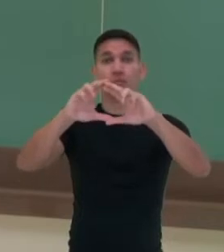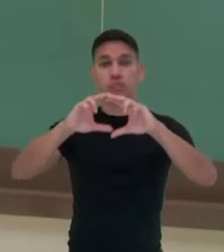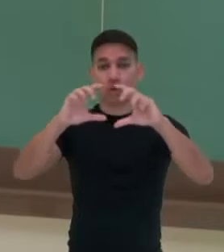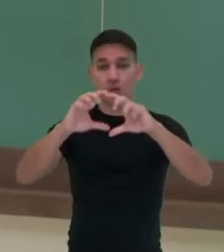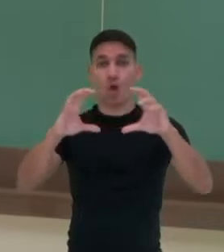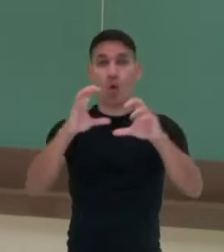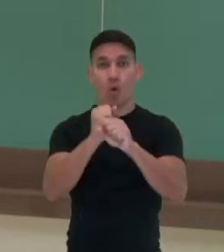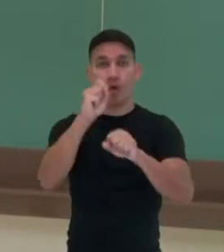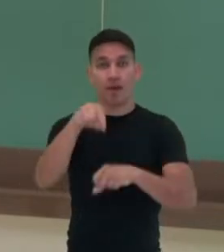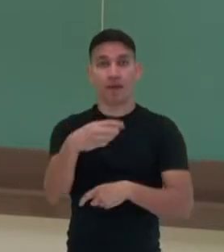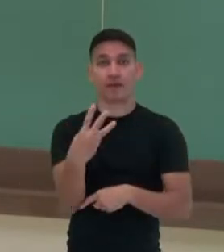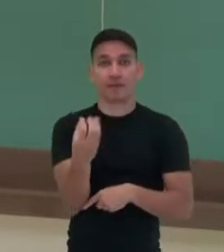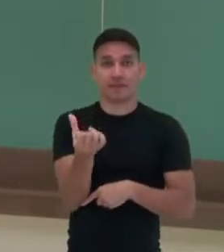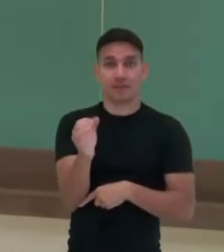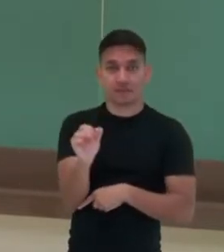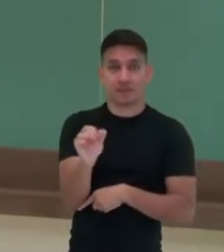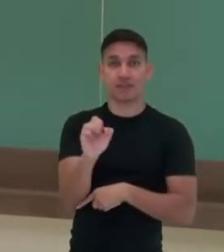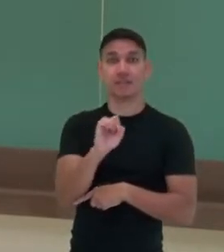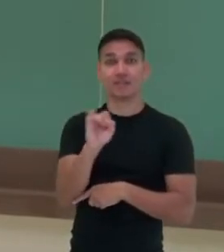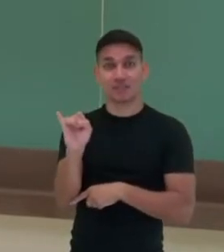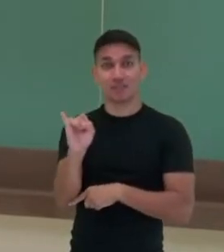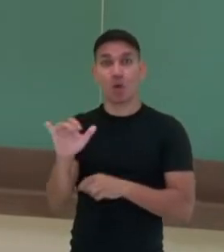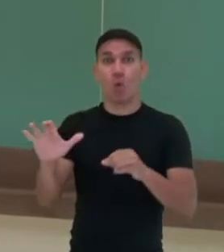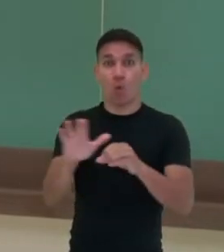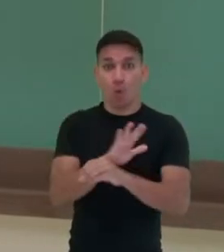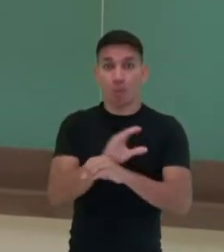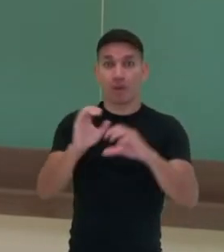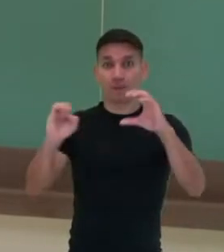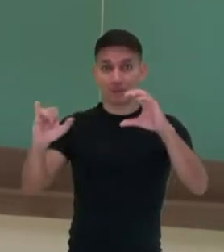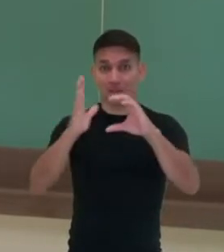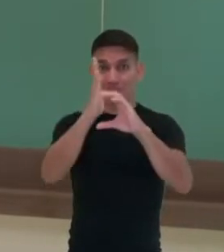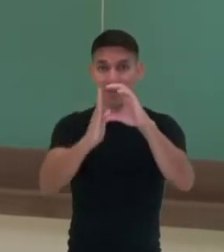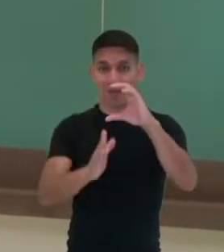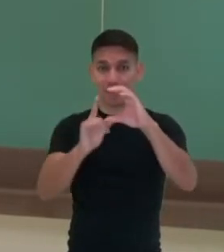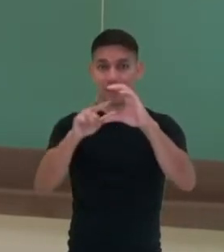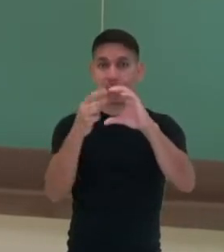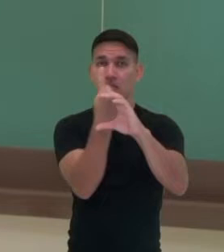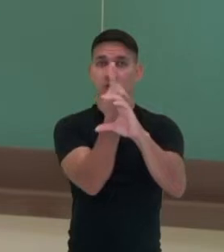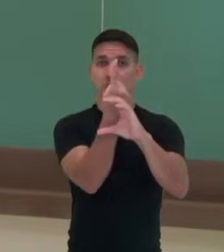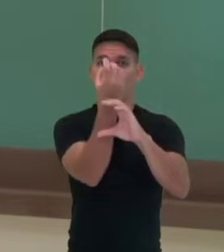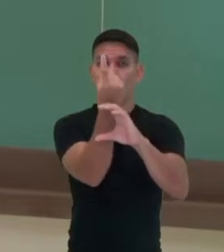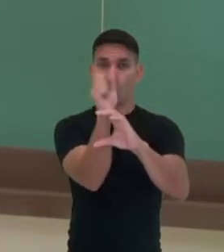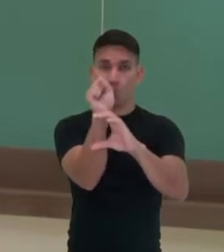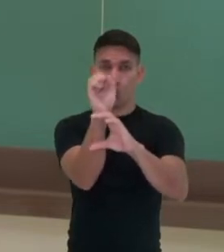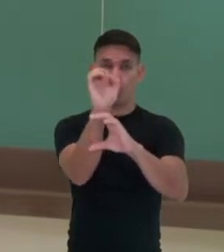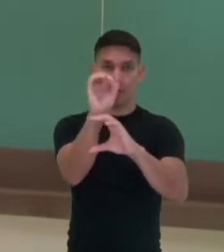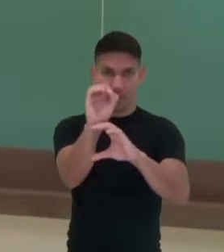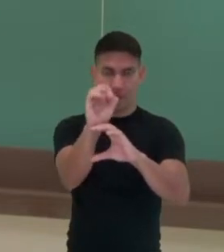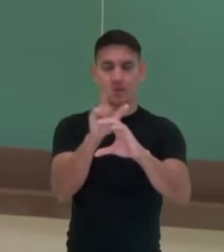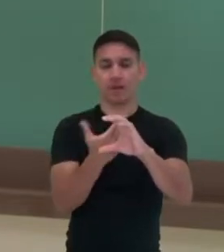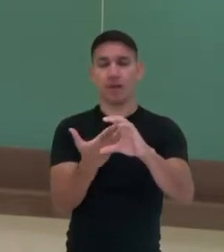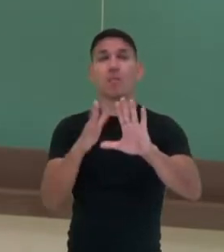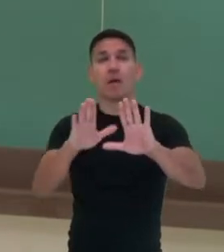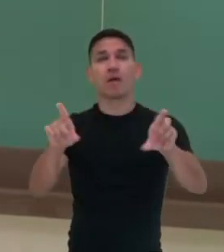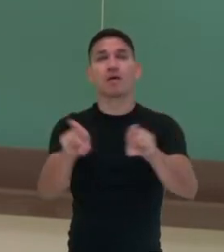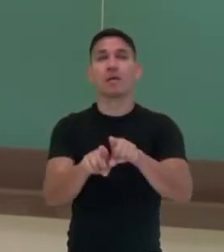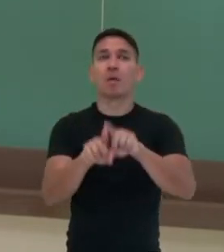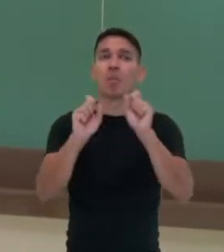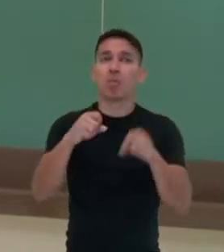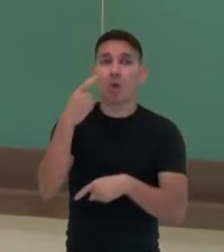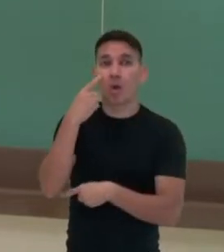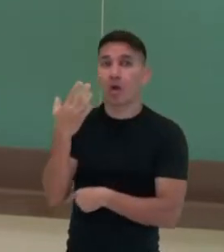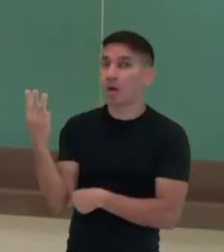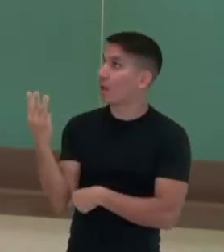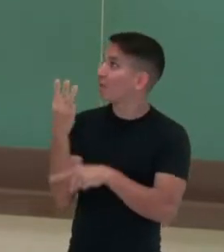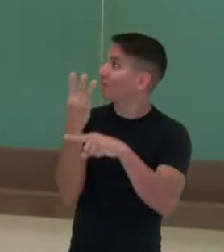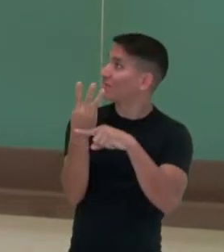eu dou uma voltinha completinha, tá bom? E aí, quando eu posso também ter 3 quartos de voltas, né? Então, eu tenho